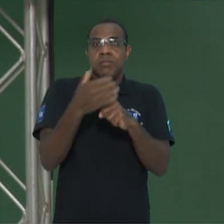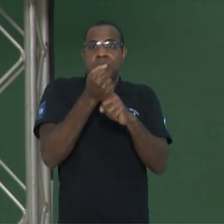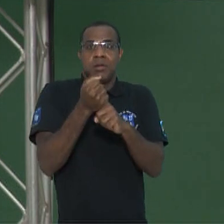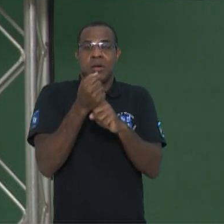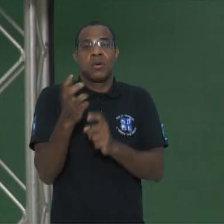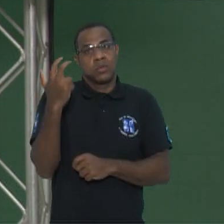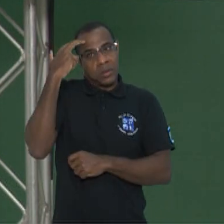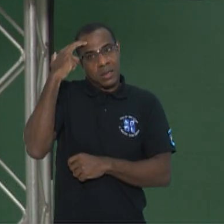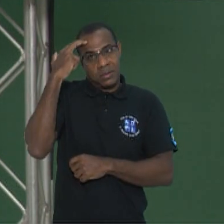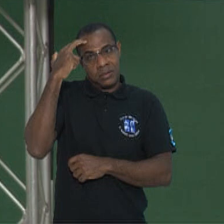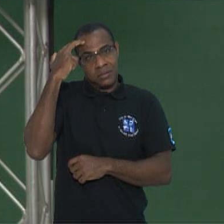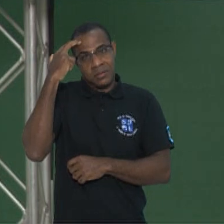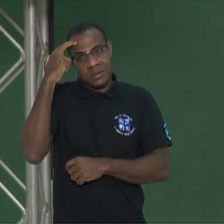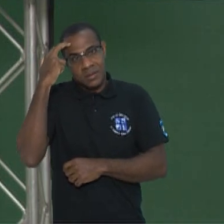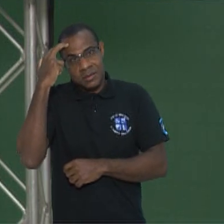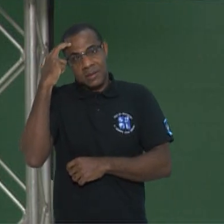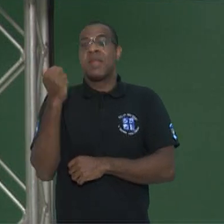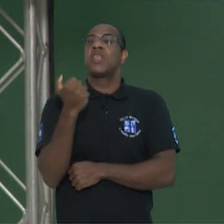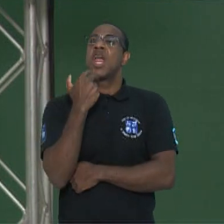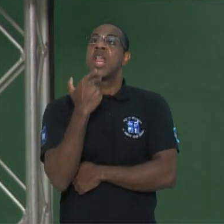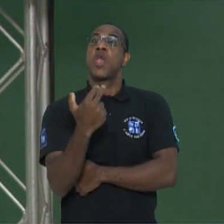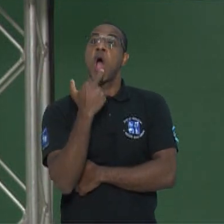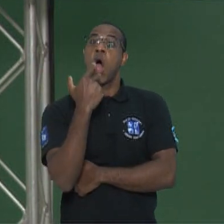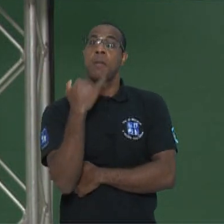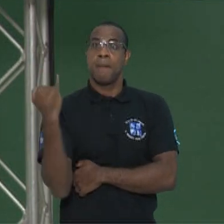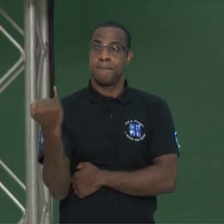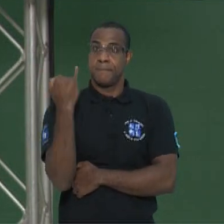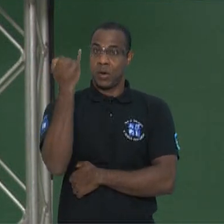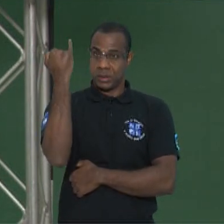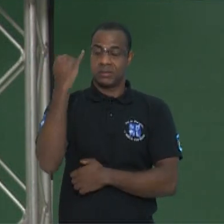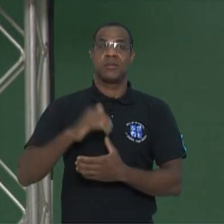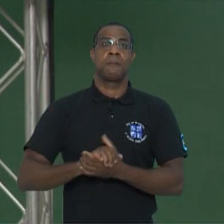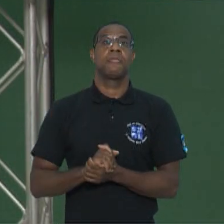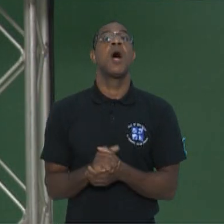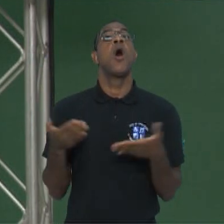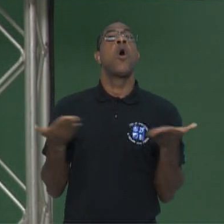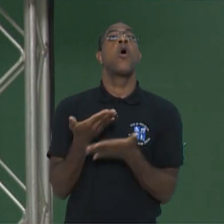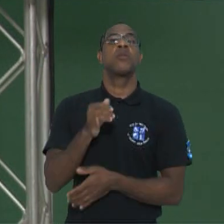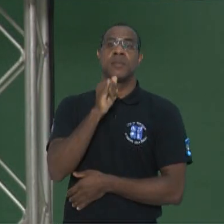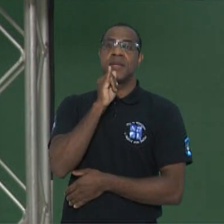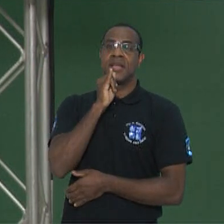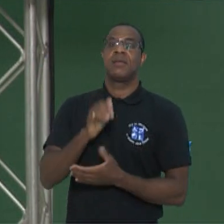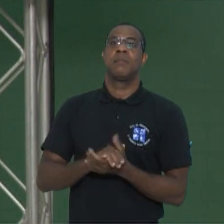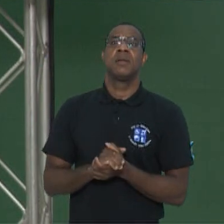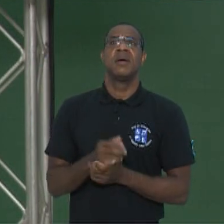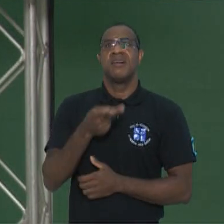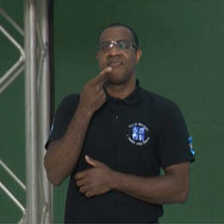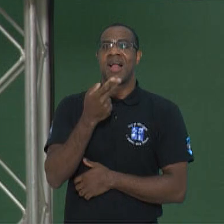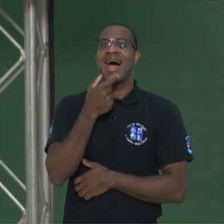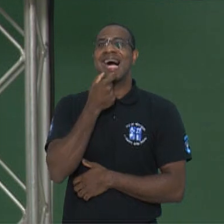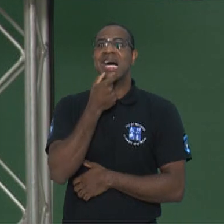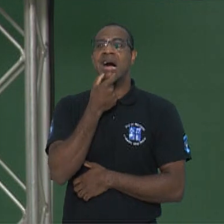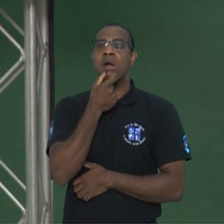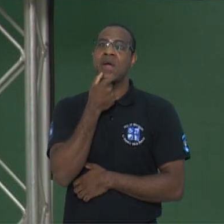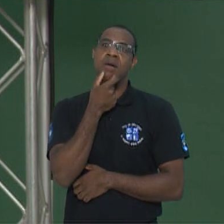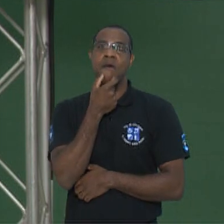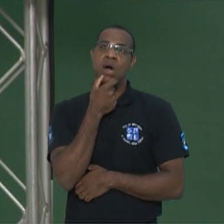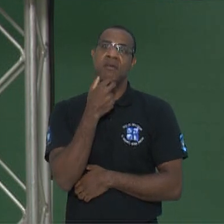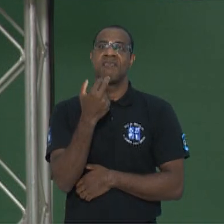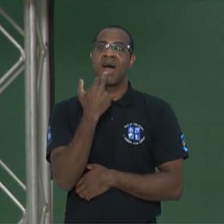a língua, o idioma, né? Hoje, por exemplo, falar inglês, o saber o inglês